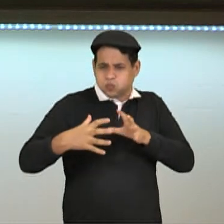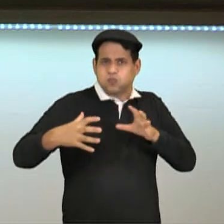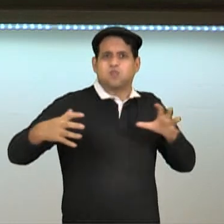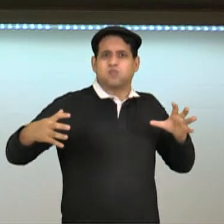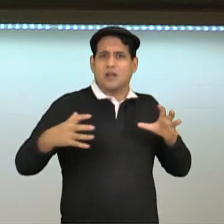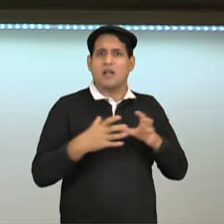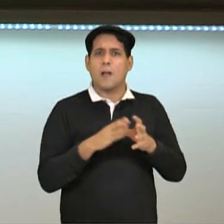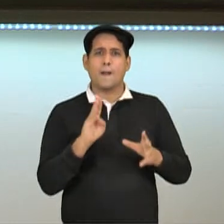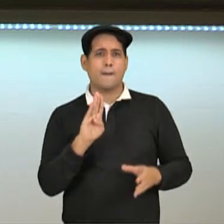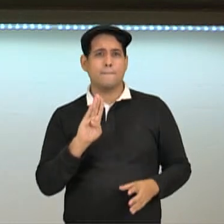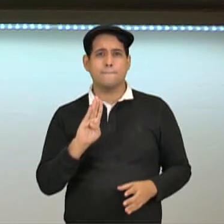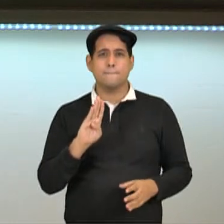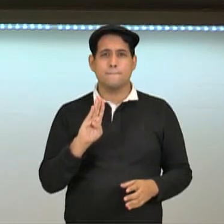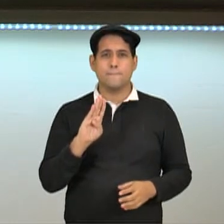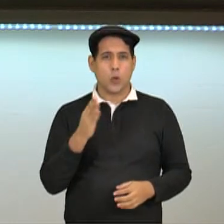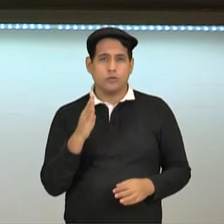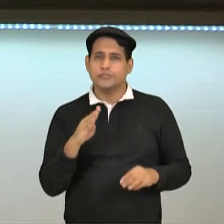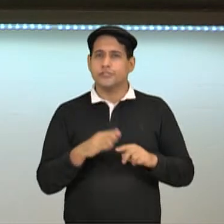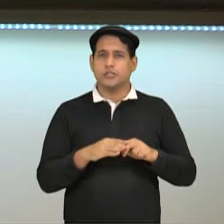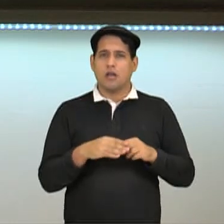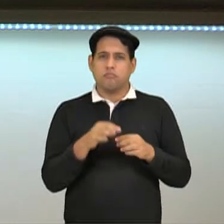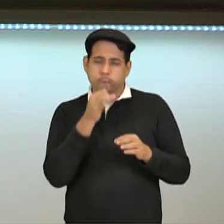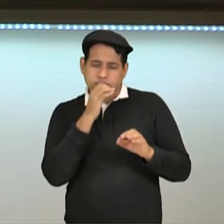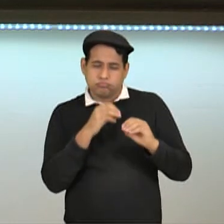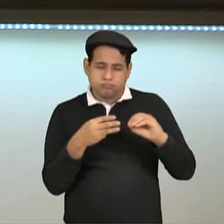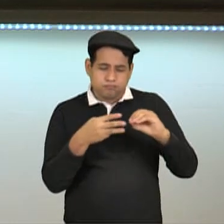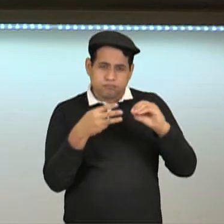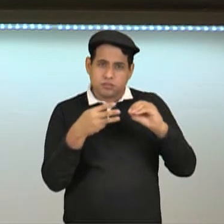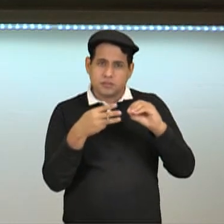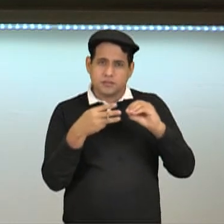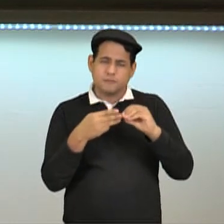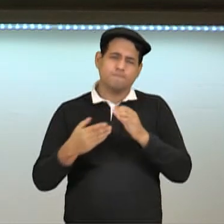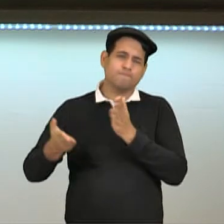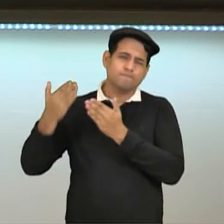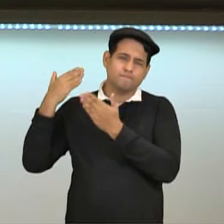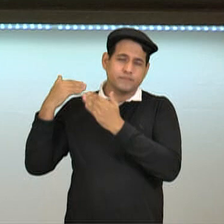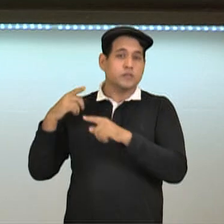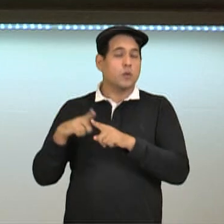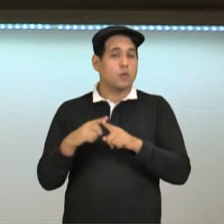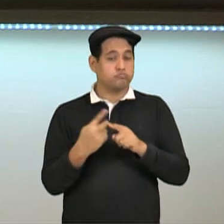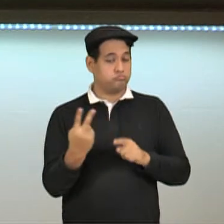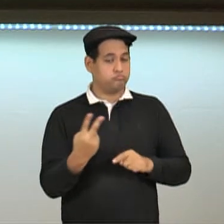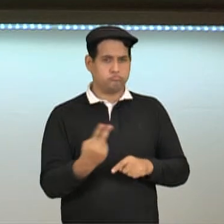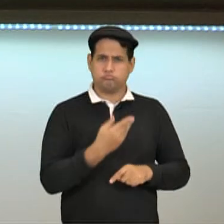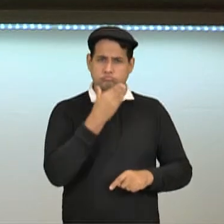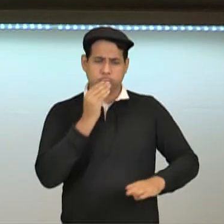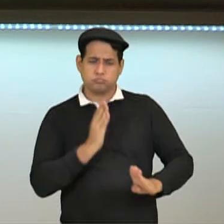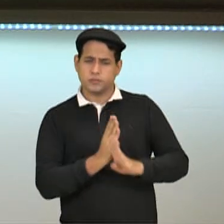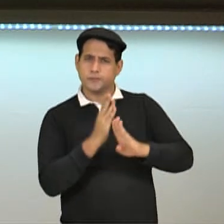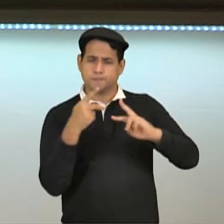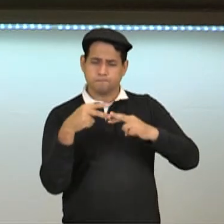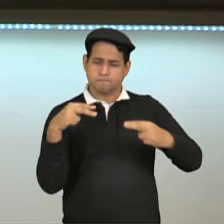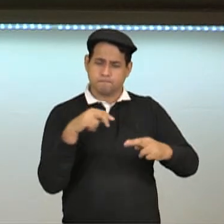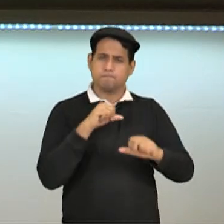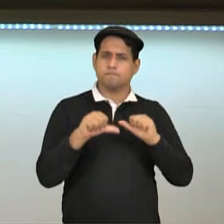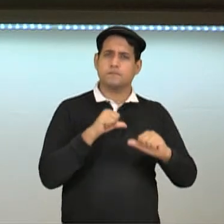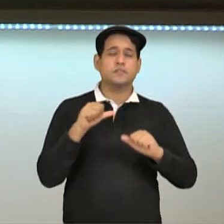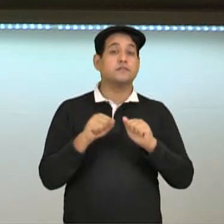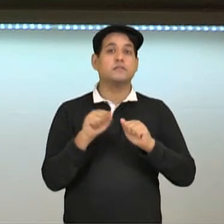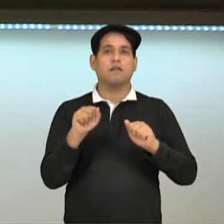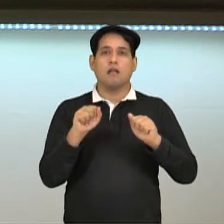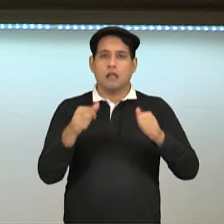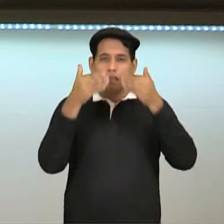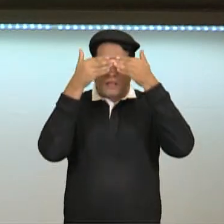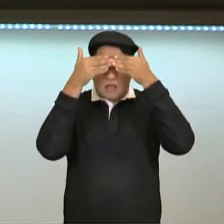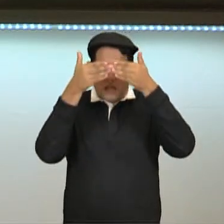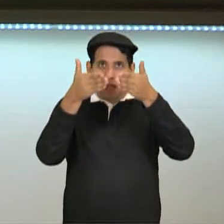Em 1953, quando Watson e Crick descobriram a estrutura dessa molécula de DNA, eles abriram portas